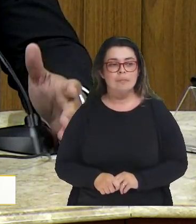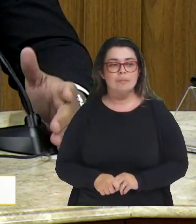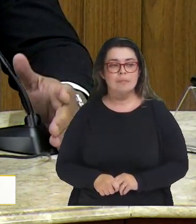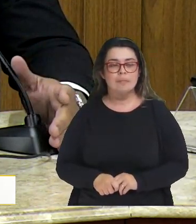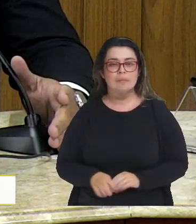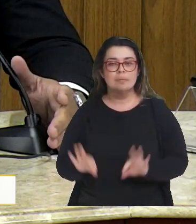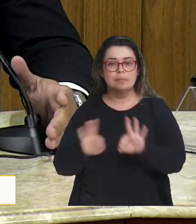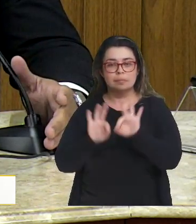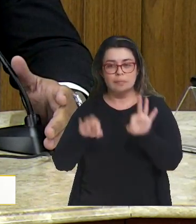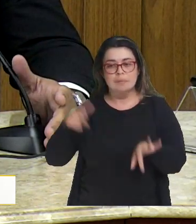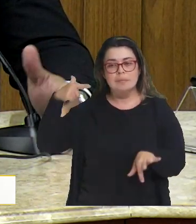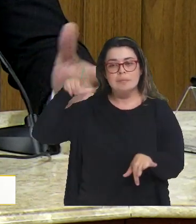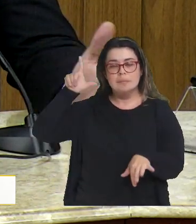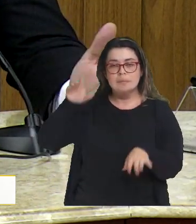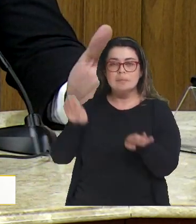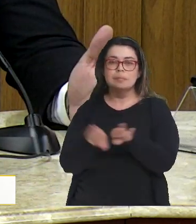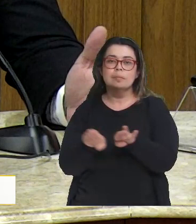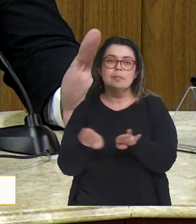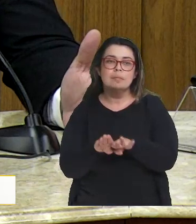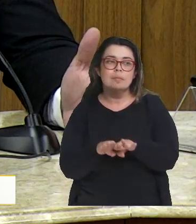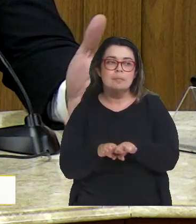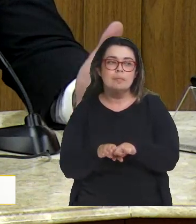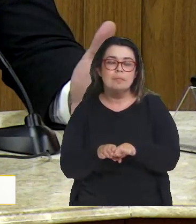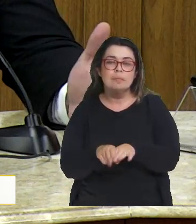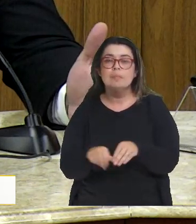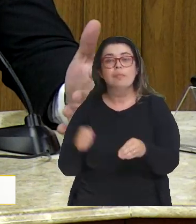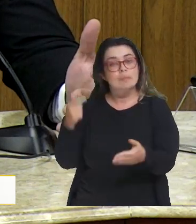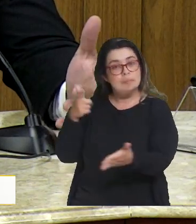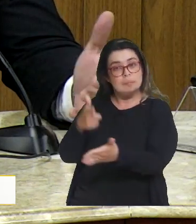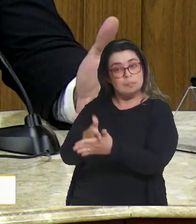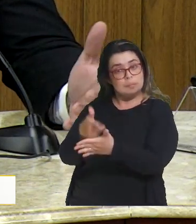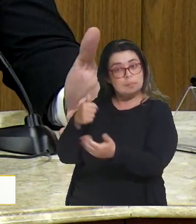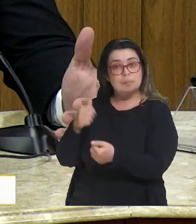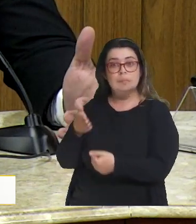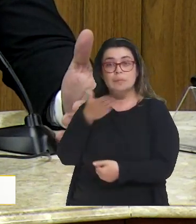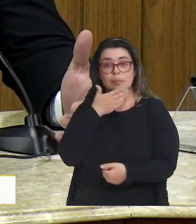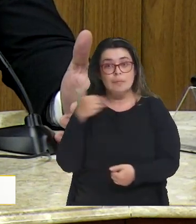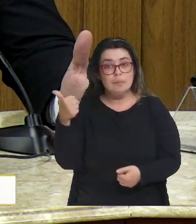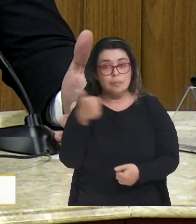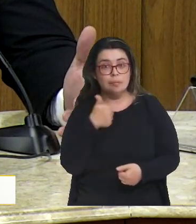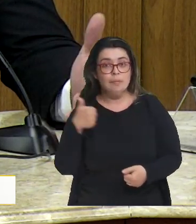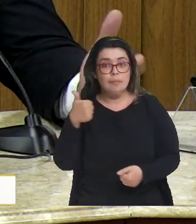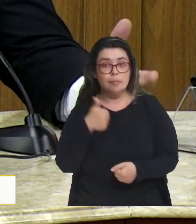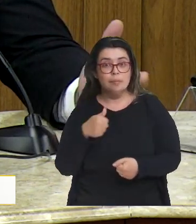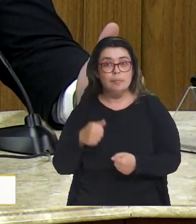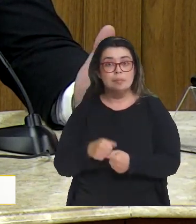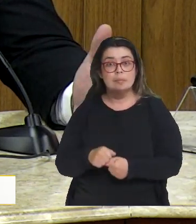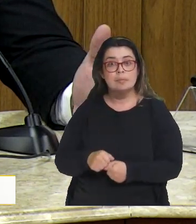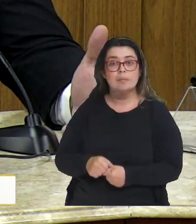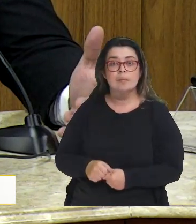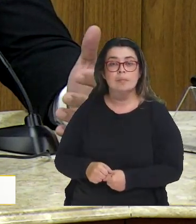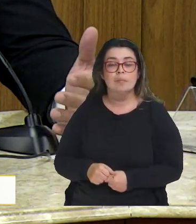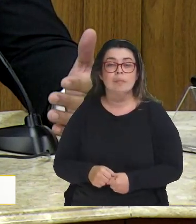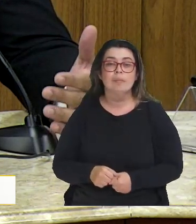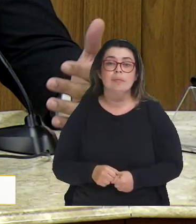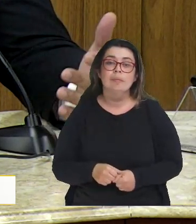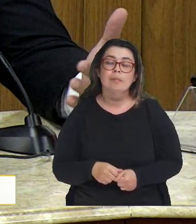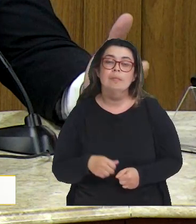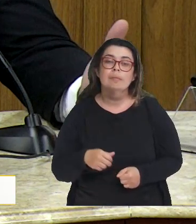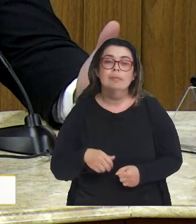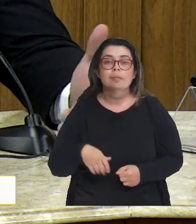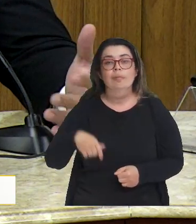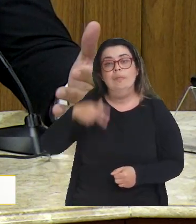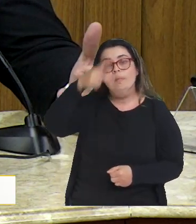projeto anterior, que são equipamentos que vão melhorar a vida da administração pública, vai melhorar a vida da população,